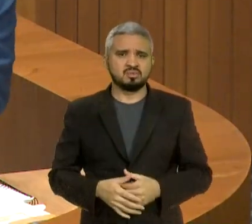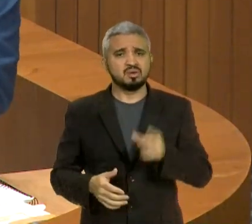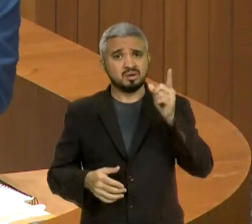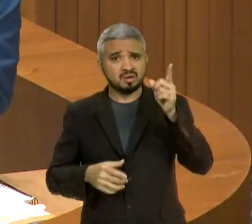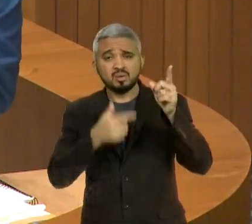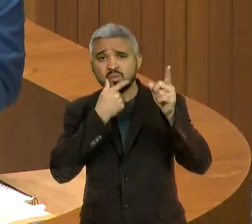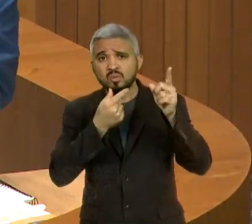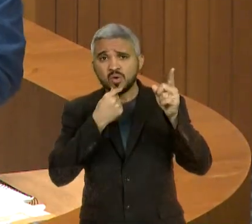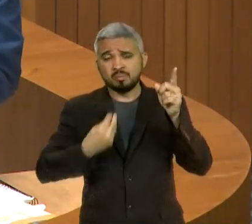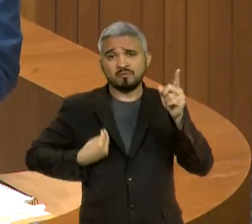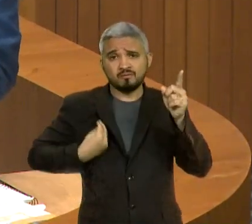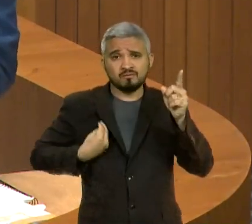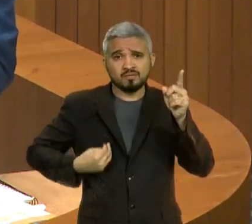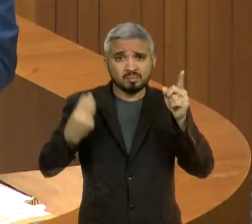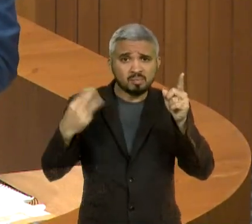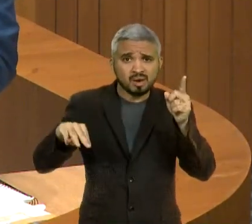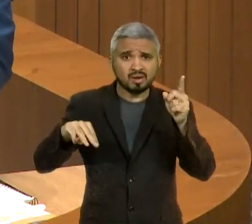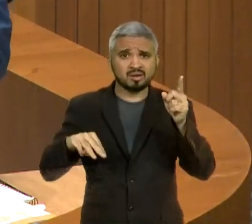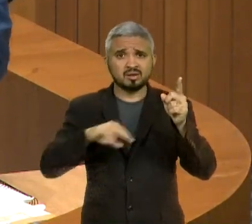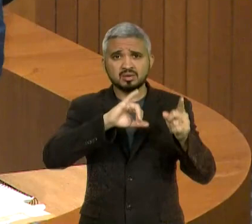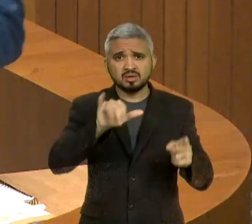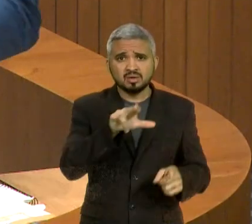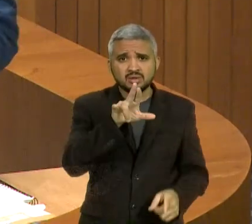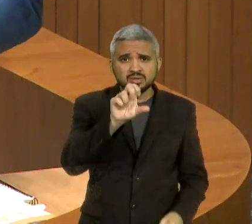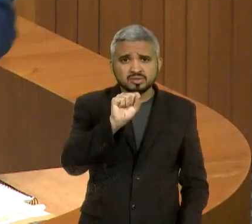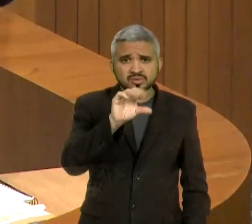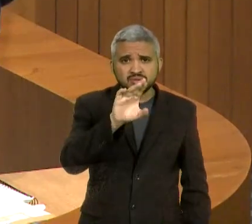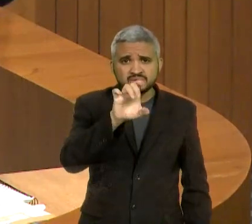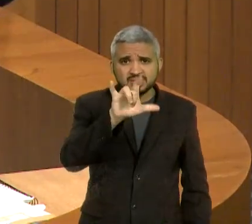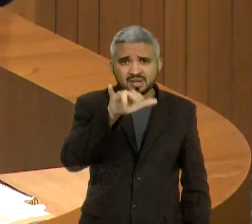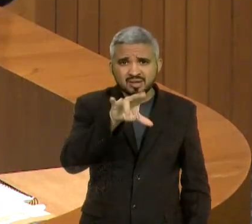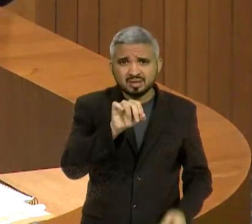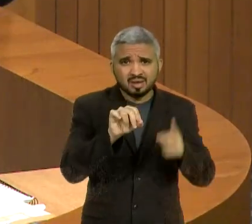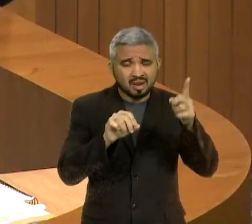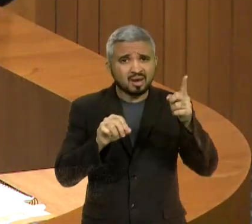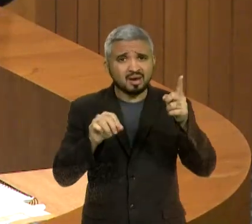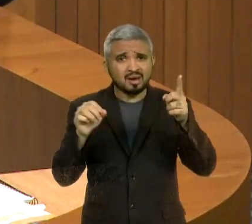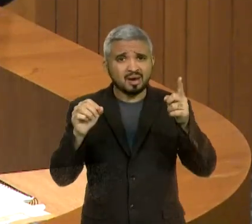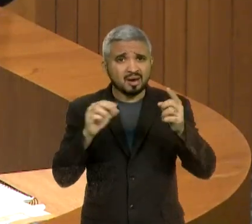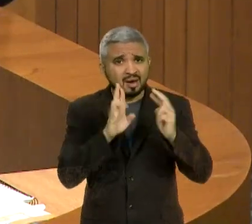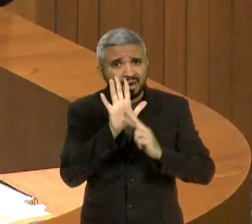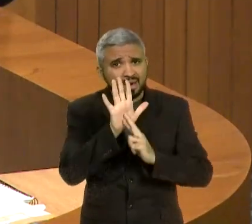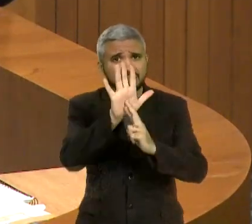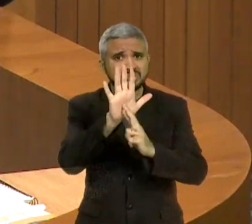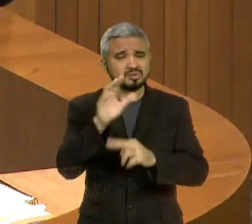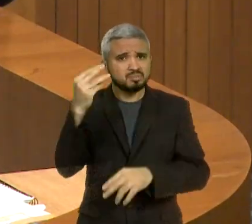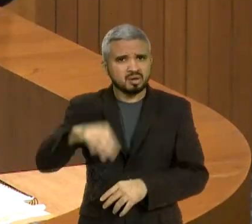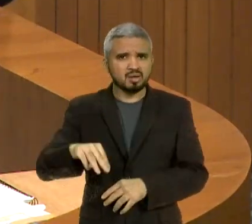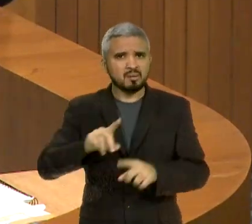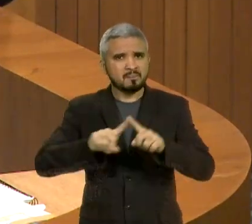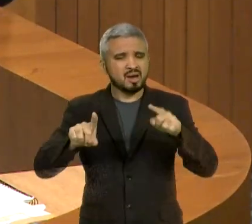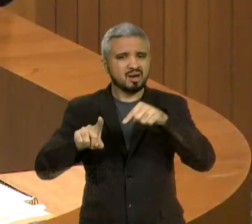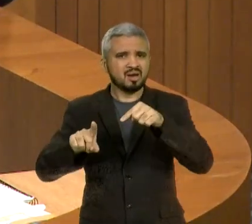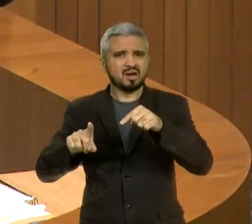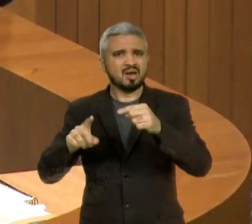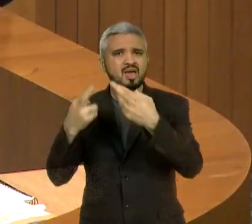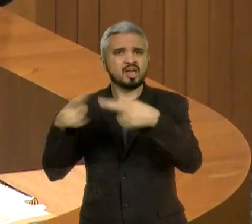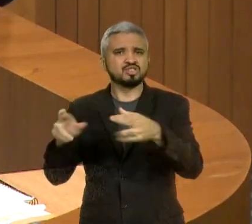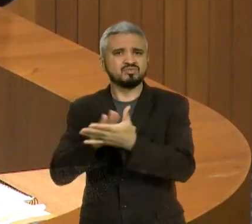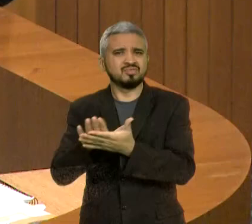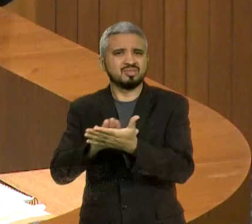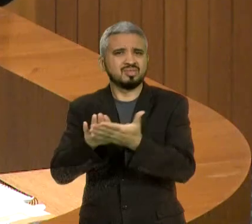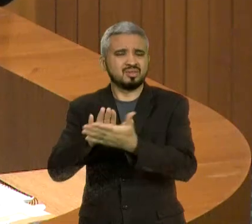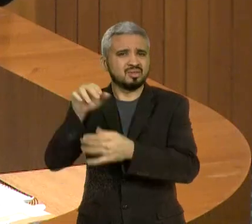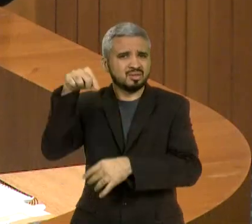para cá provavelmente toda semana e não vai ter uma solução para essa internet aqui do Maranhão. Portanto, já fica aqui o meu